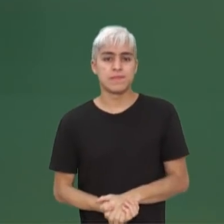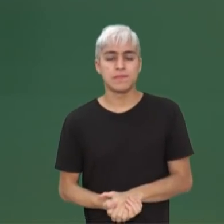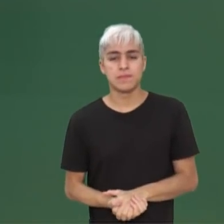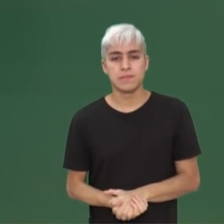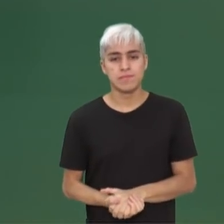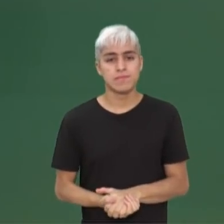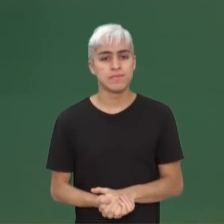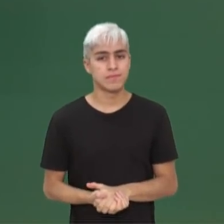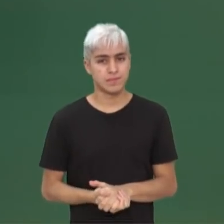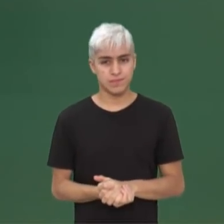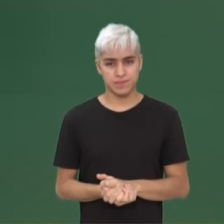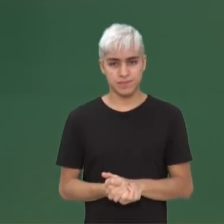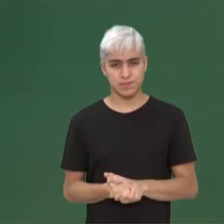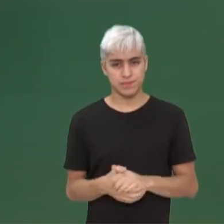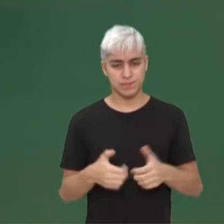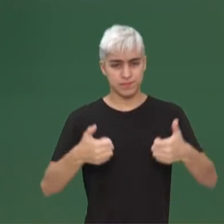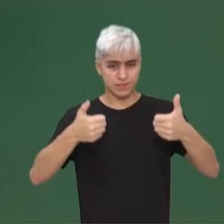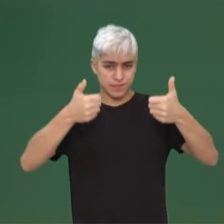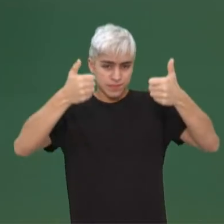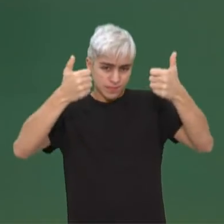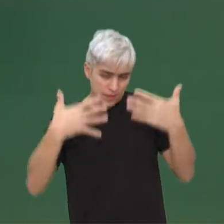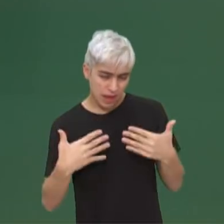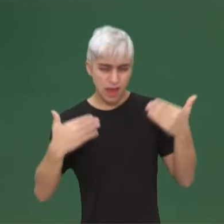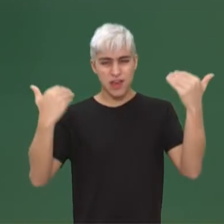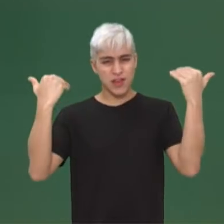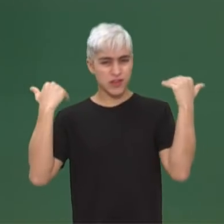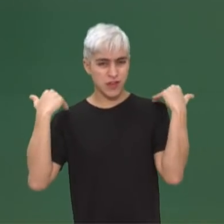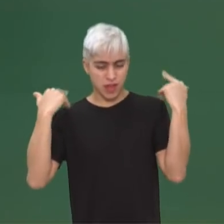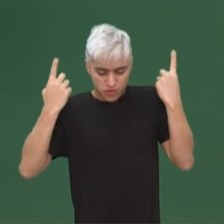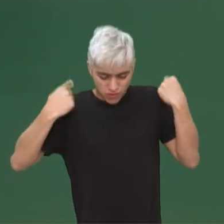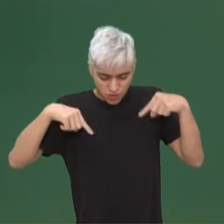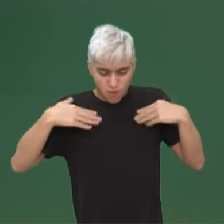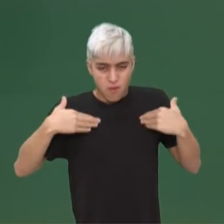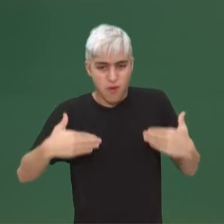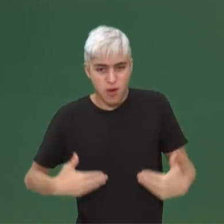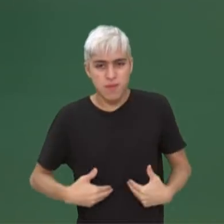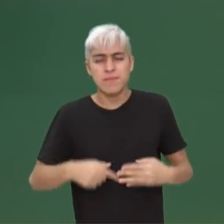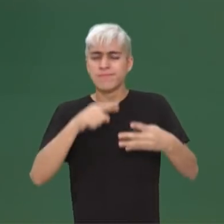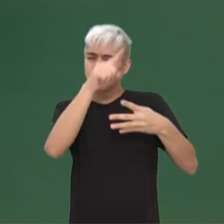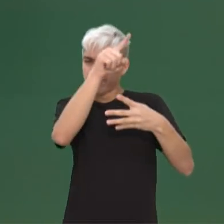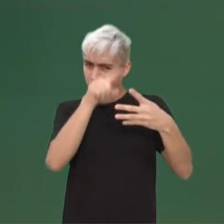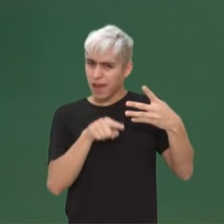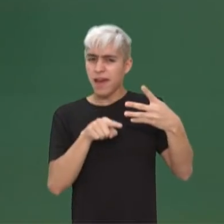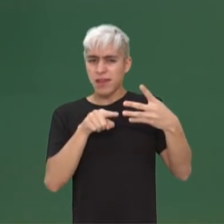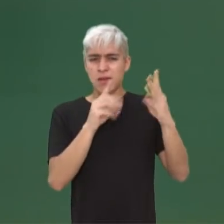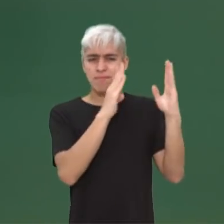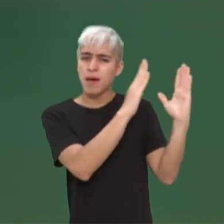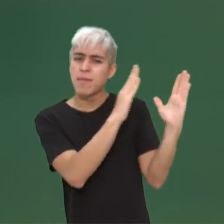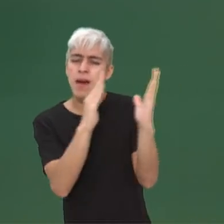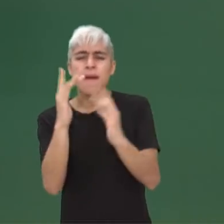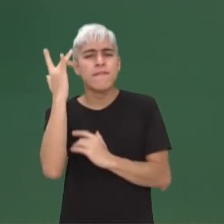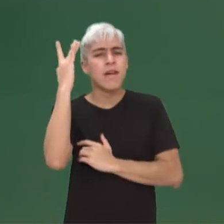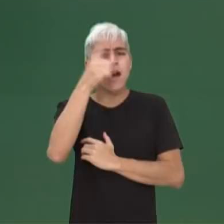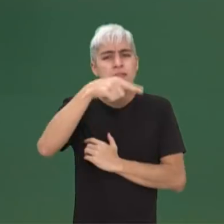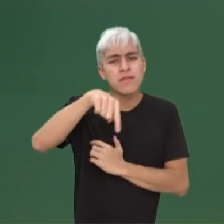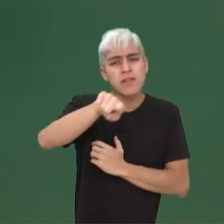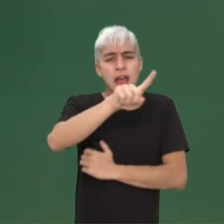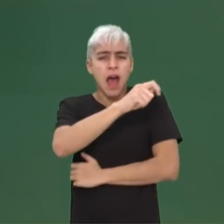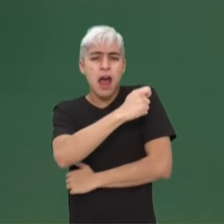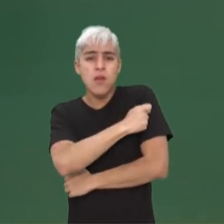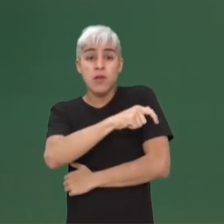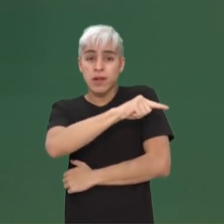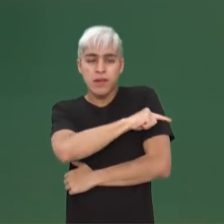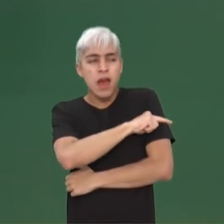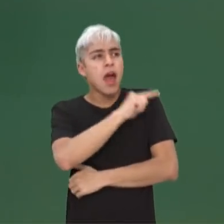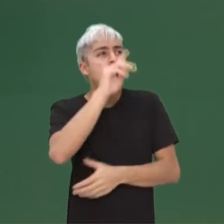Para falar sobre a ginástica de condicionamento, eu vou estar dividindo em 4 frentes aqui para ficar mais fácil para você aí, aluno do 7º ano, compreender